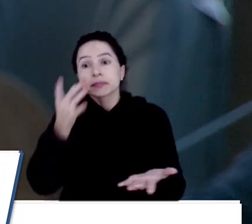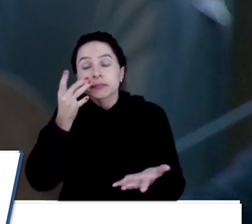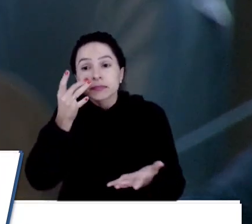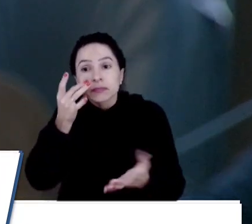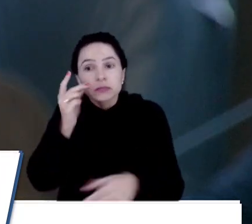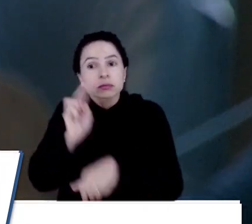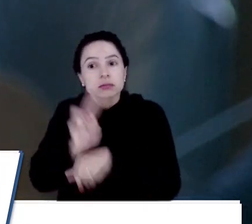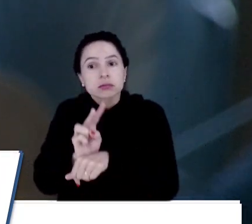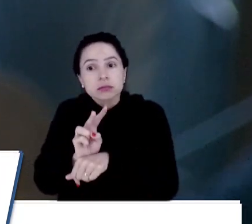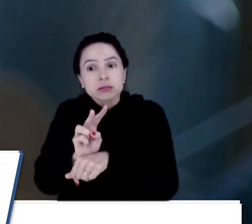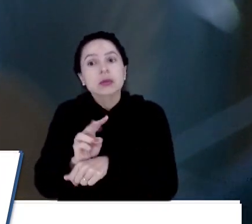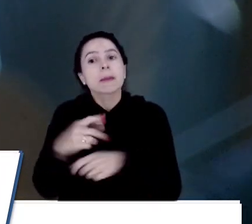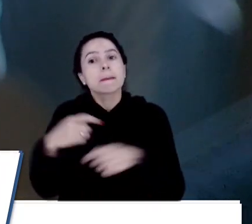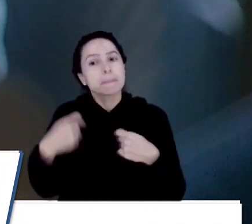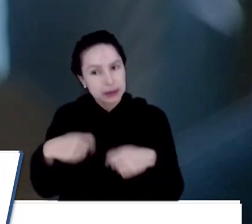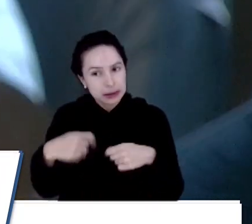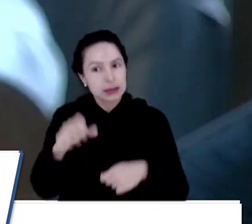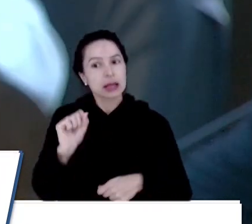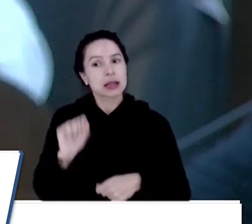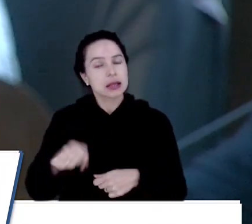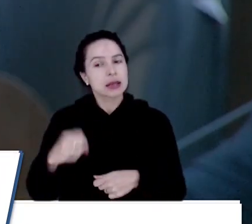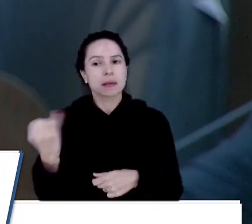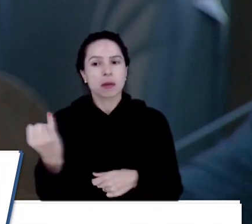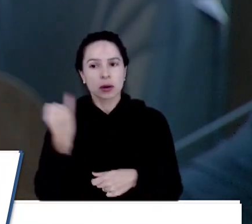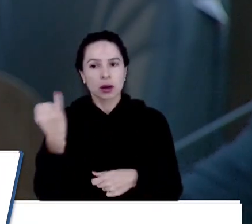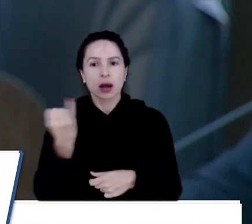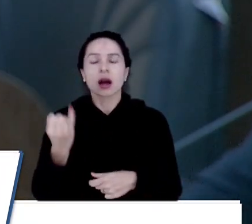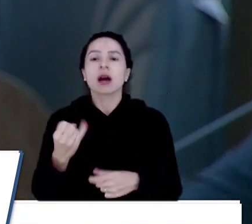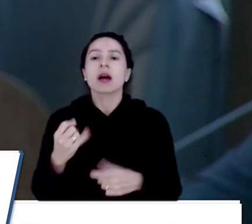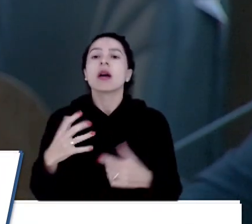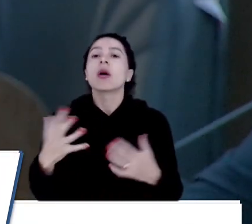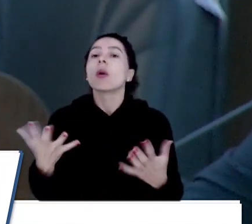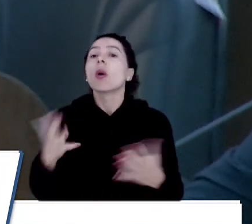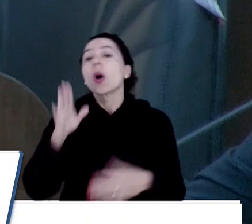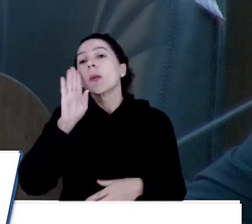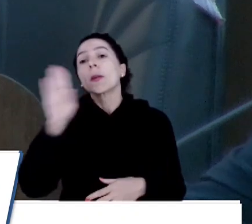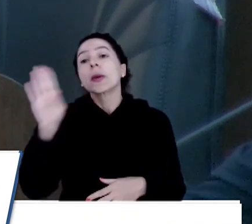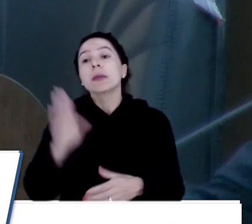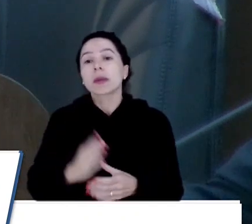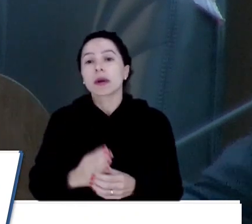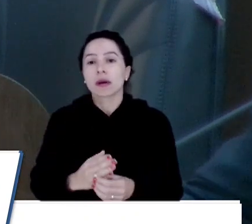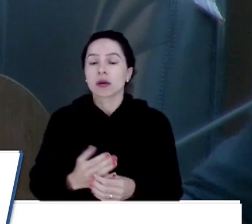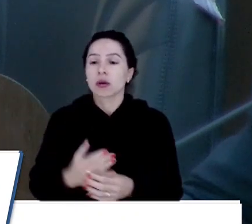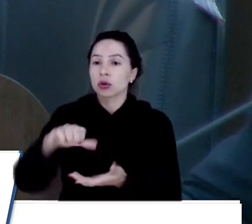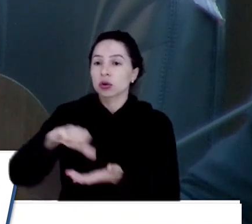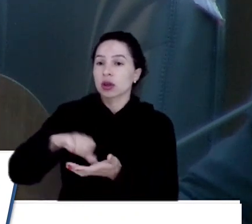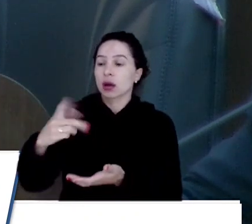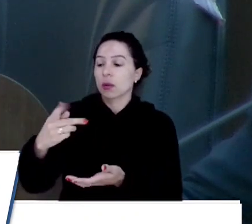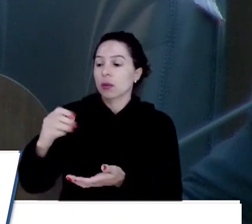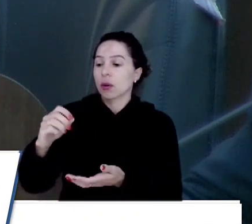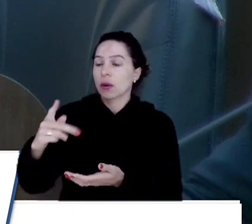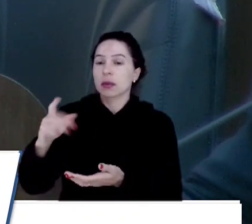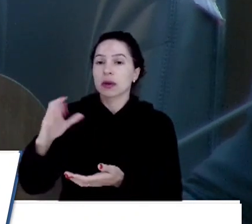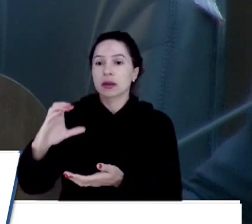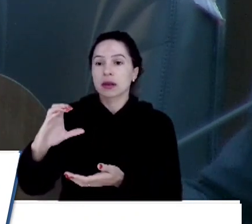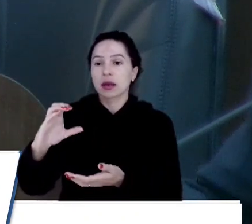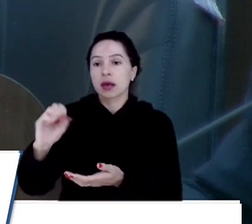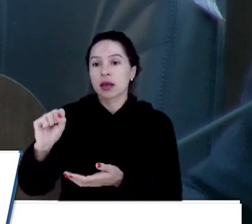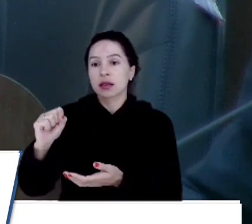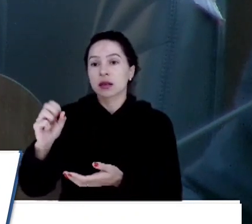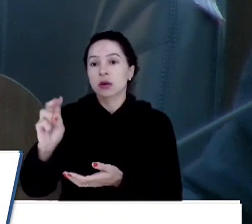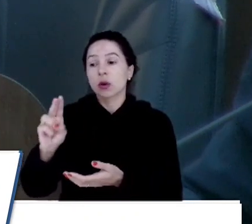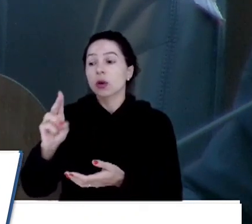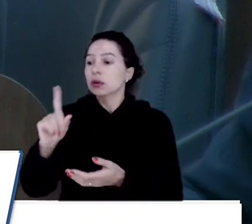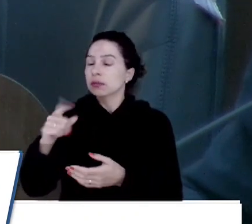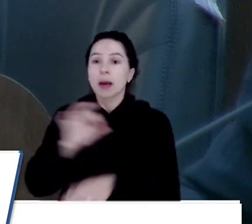nesse local tem que ser fundamental. Qual que é o ponto principal? O Centro Pop está no CSU. Tem que ter um policiamento